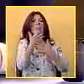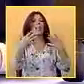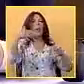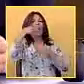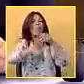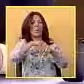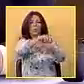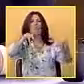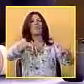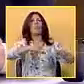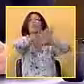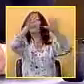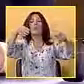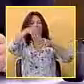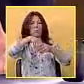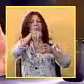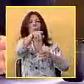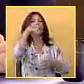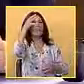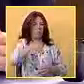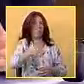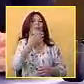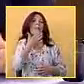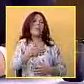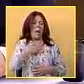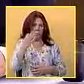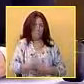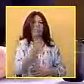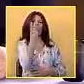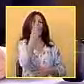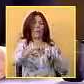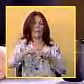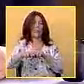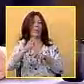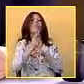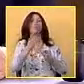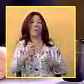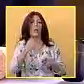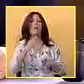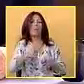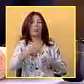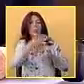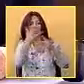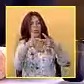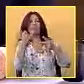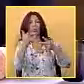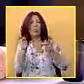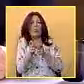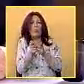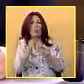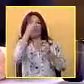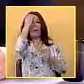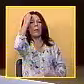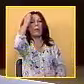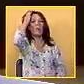votação nacional, elege, obviamente, 2 deputados. Porque é, digamos, o segundo dos pequenos partidos. E